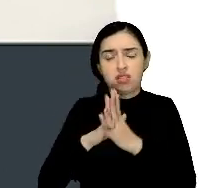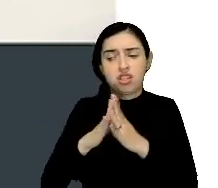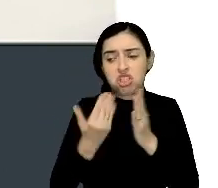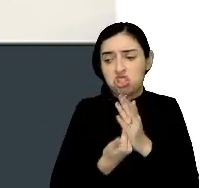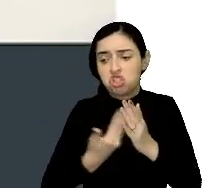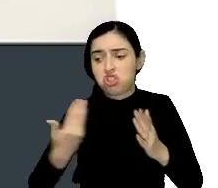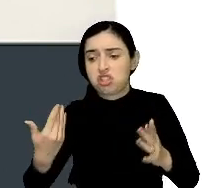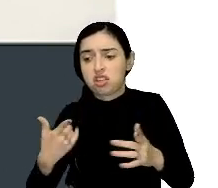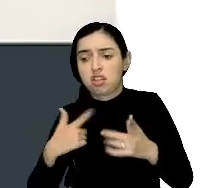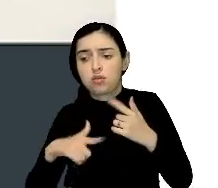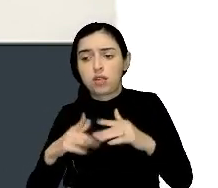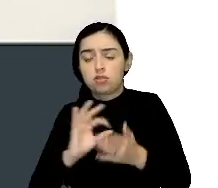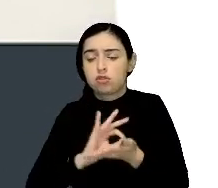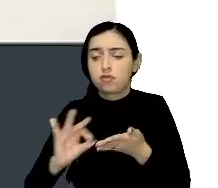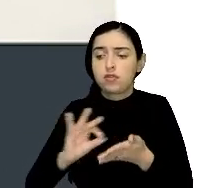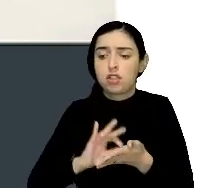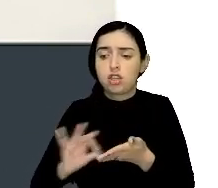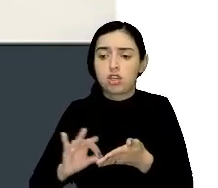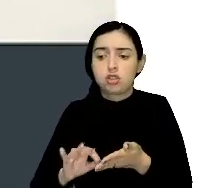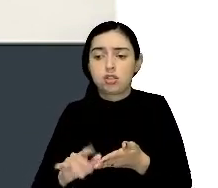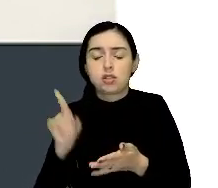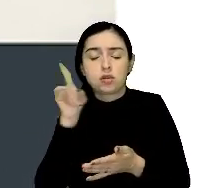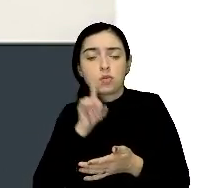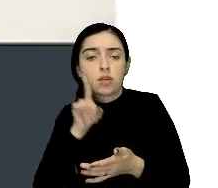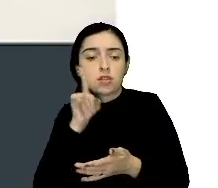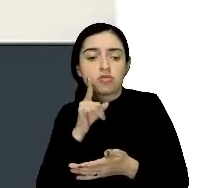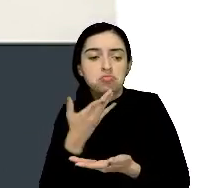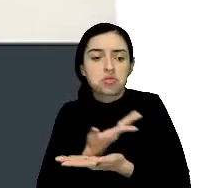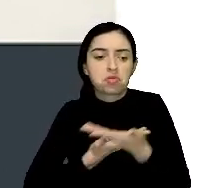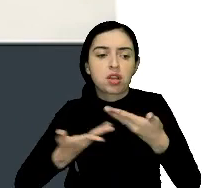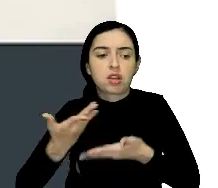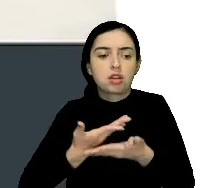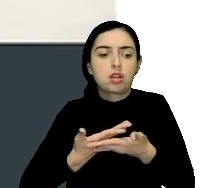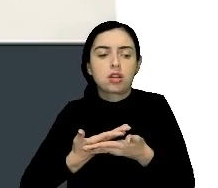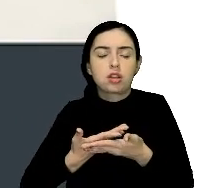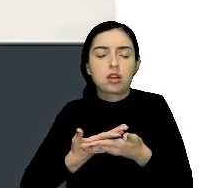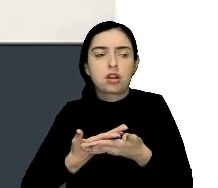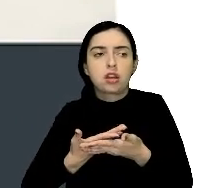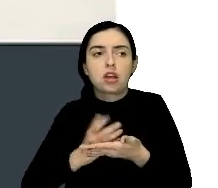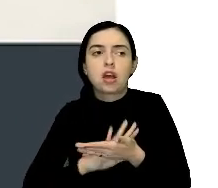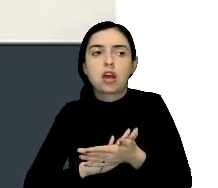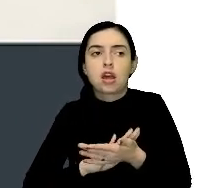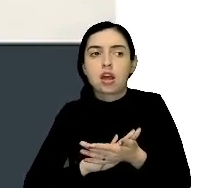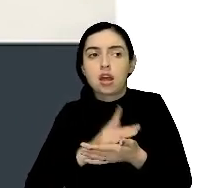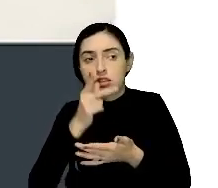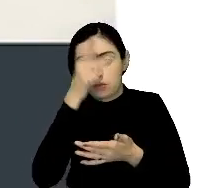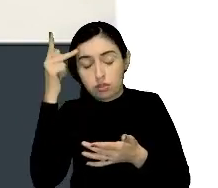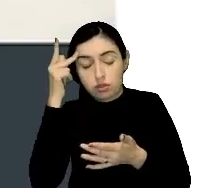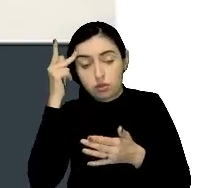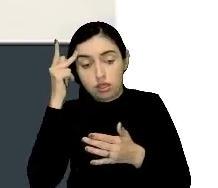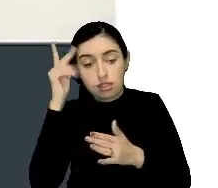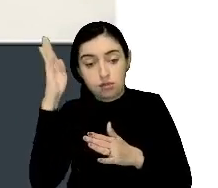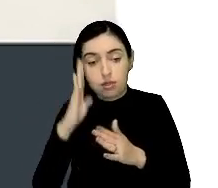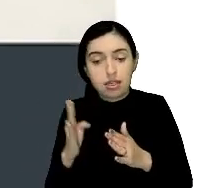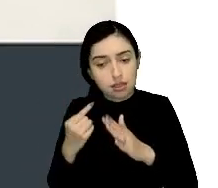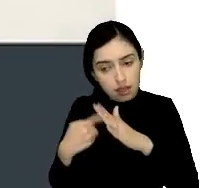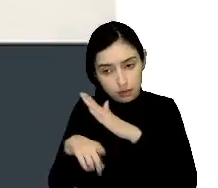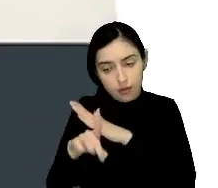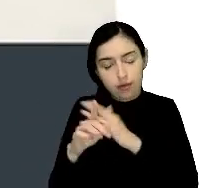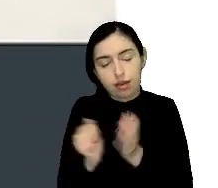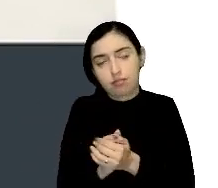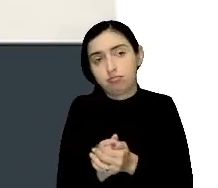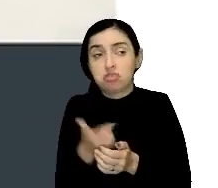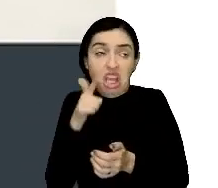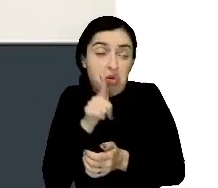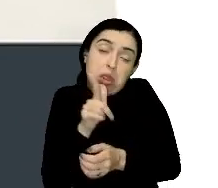de visto de quem vem para os Estados Unidos sem negociar a possibilidade do brasileiro ir para lá sem visto. Vai que isso aconteça. Se